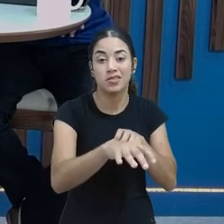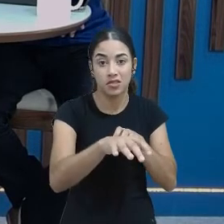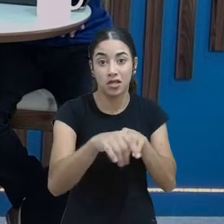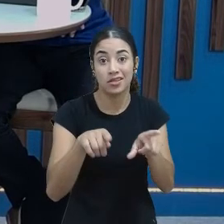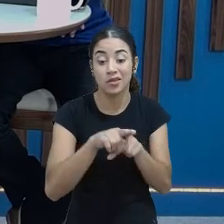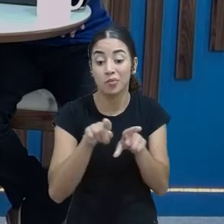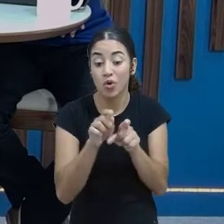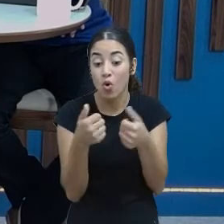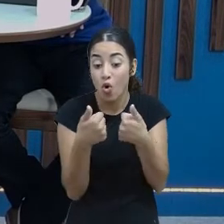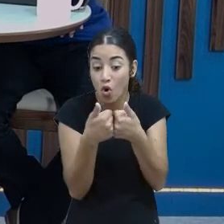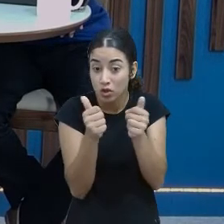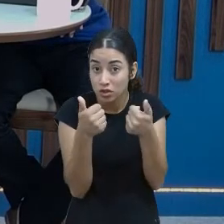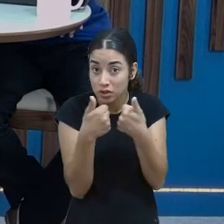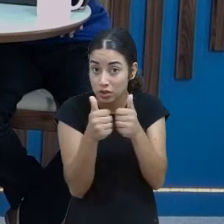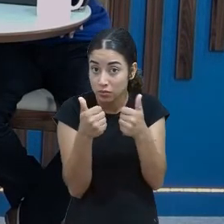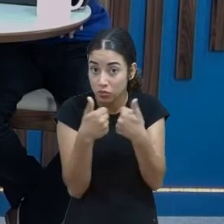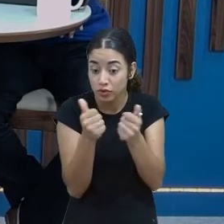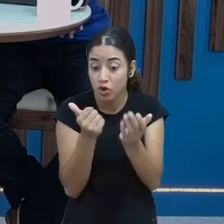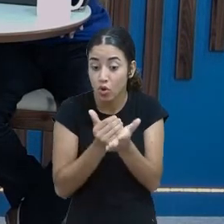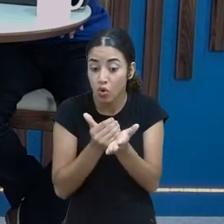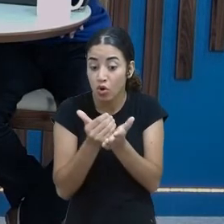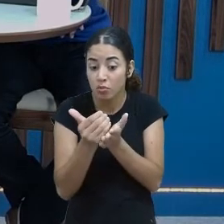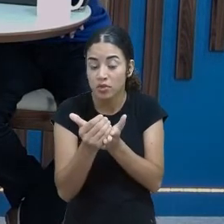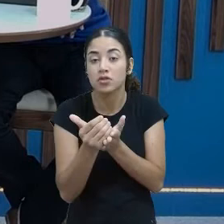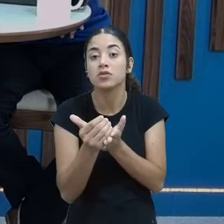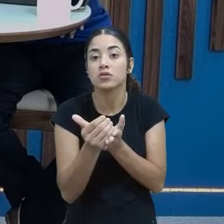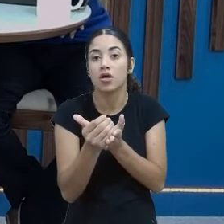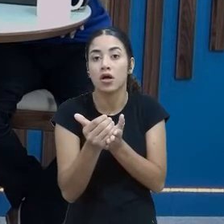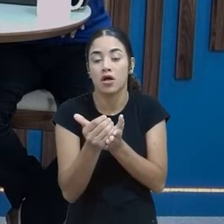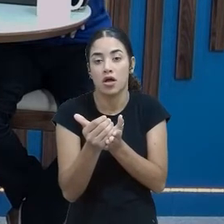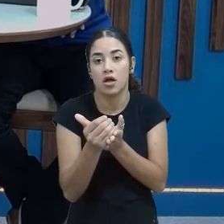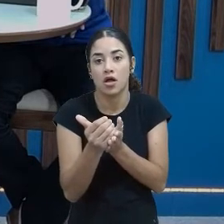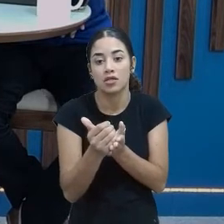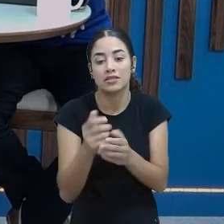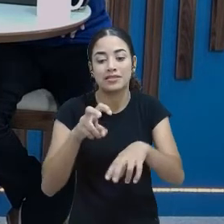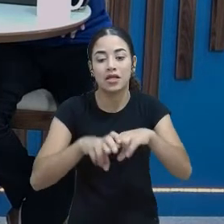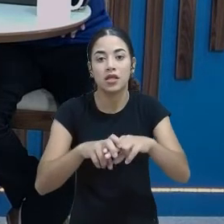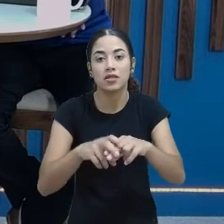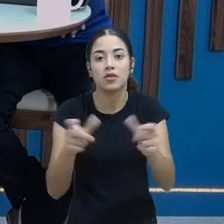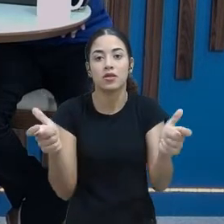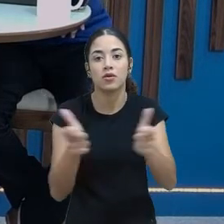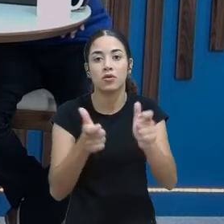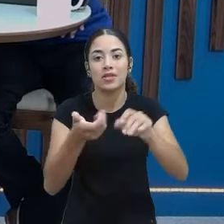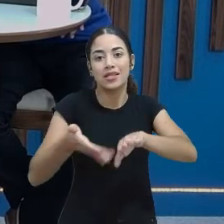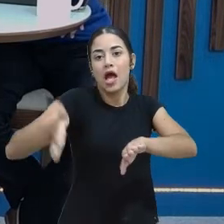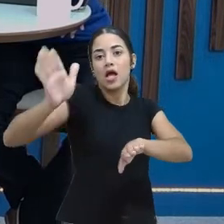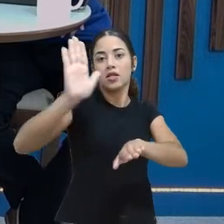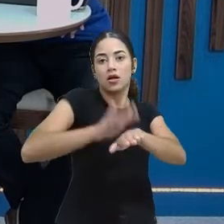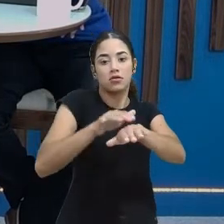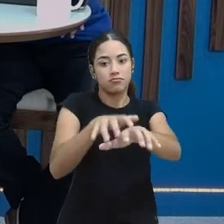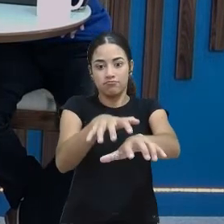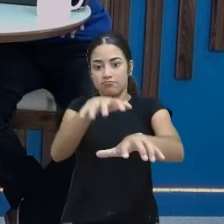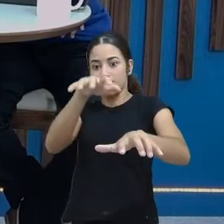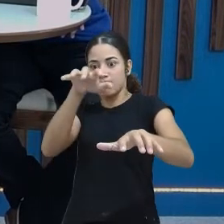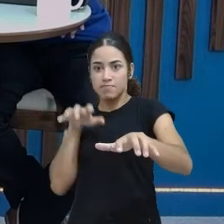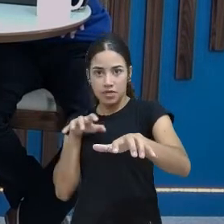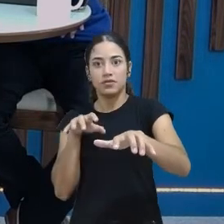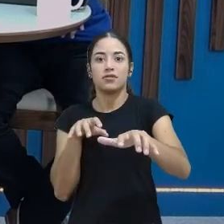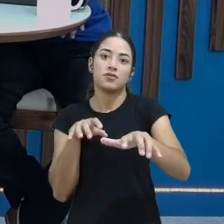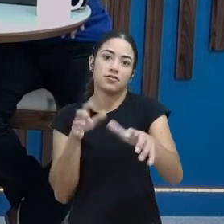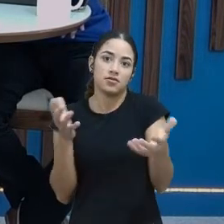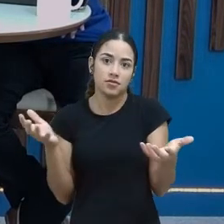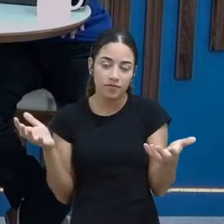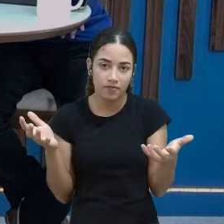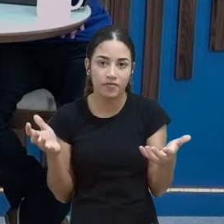o mesmo ônibus que os brancos, eles sentavam lá na metade do final do ônibus. E aí tem uma história de uma mulher, não é, que